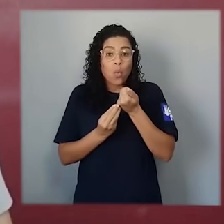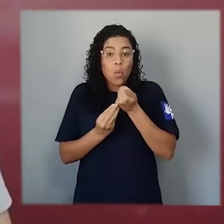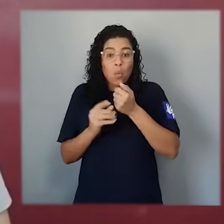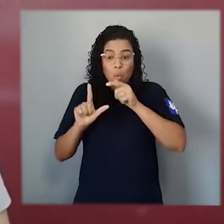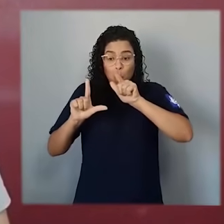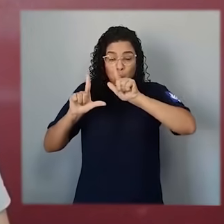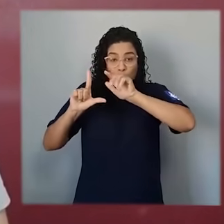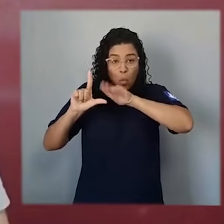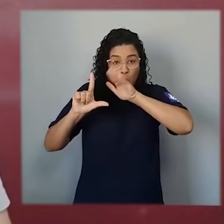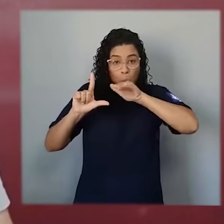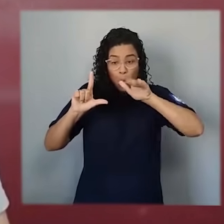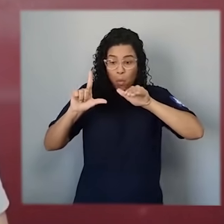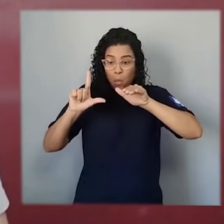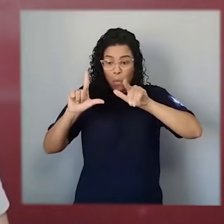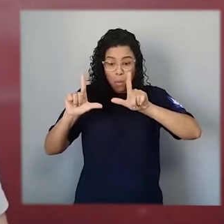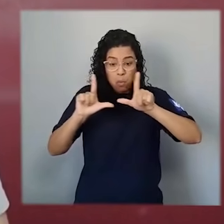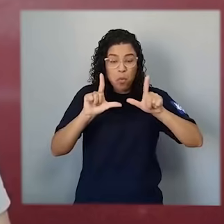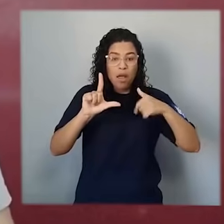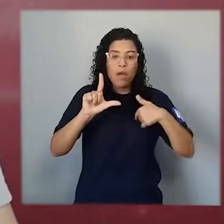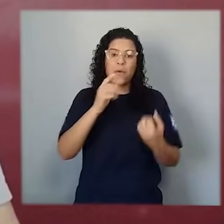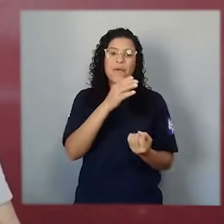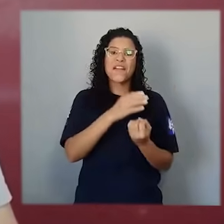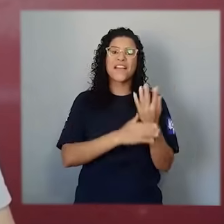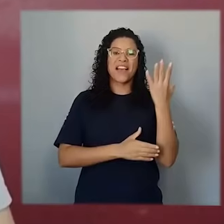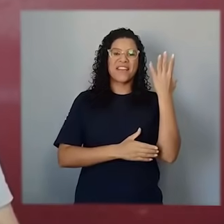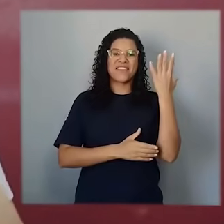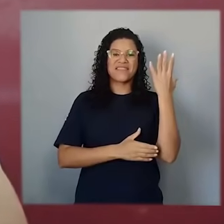da categoria inventada por mim,